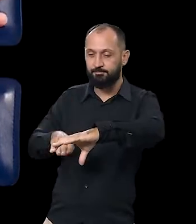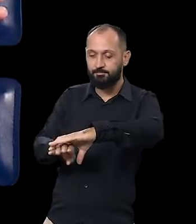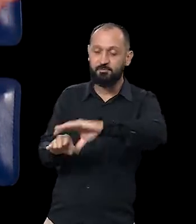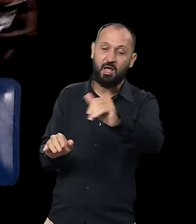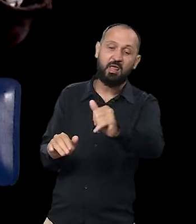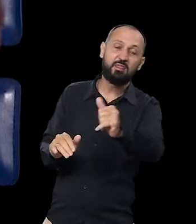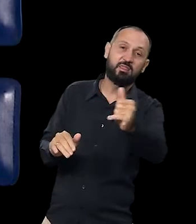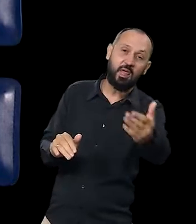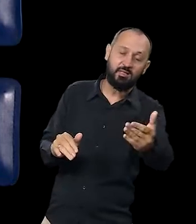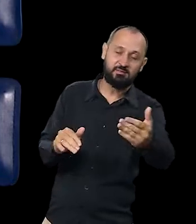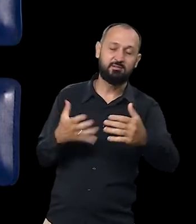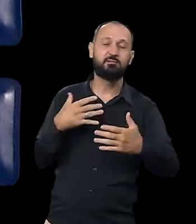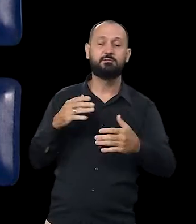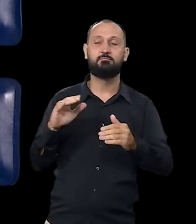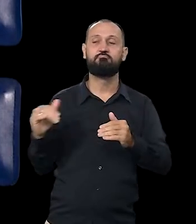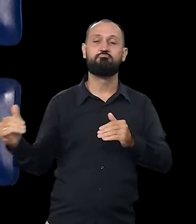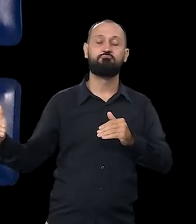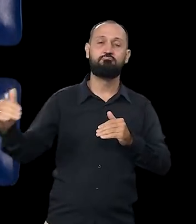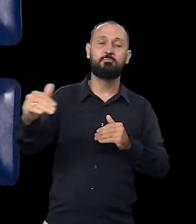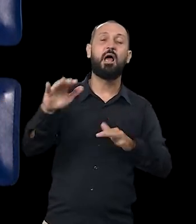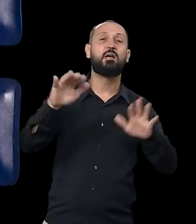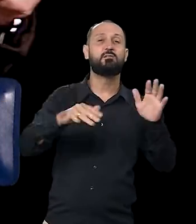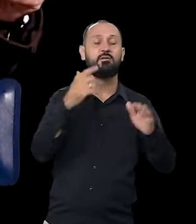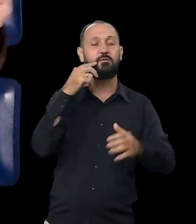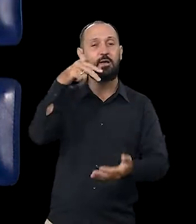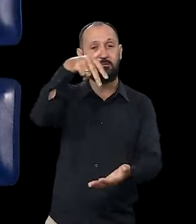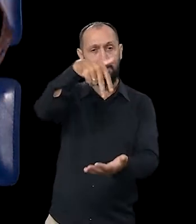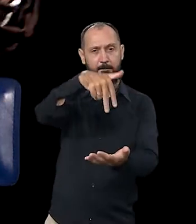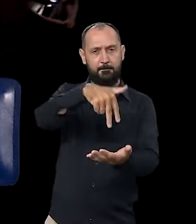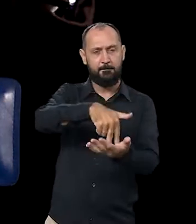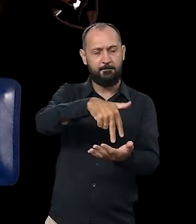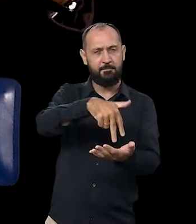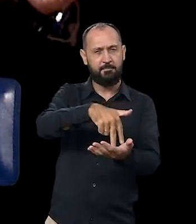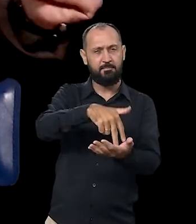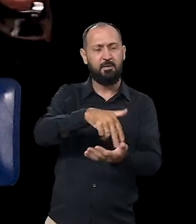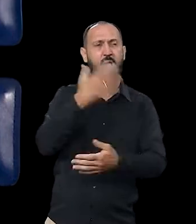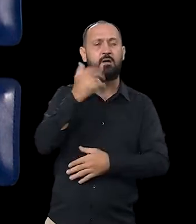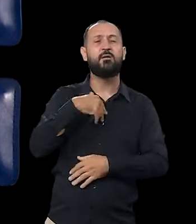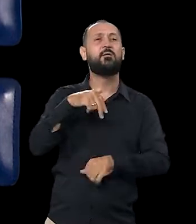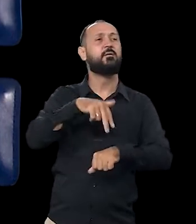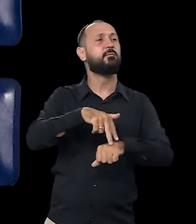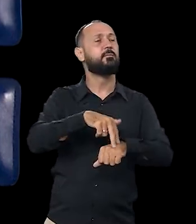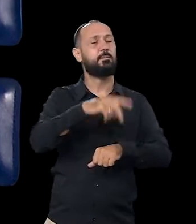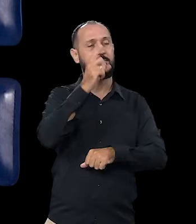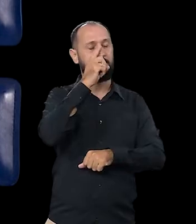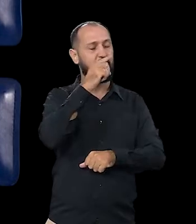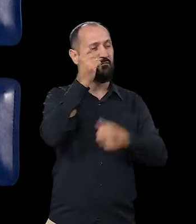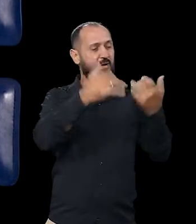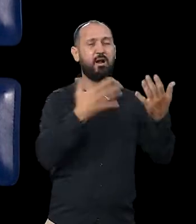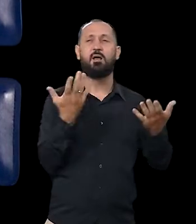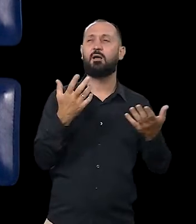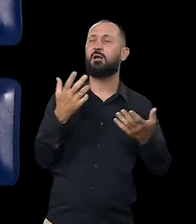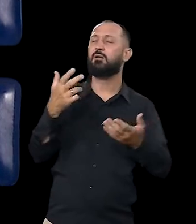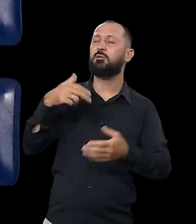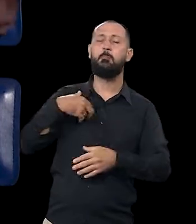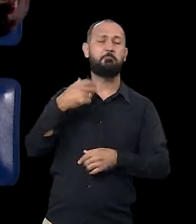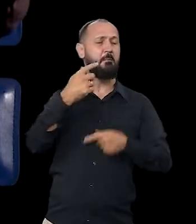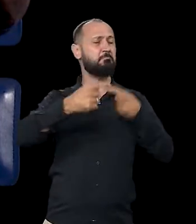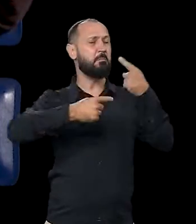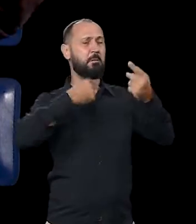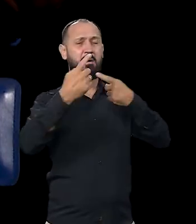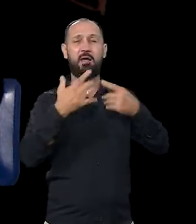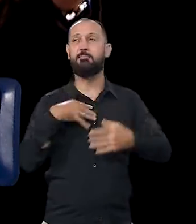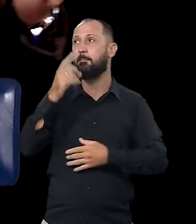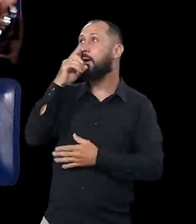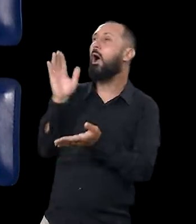do fogão. Muitas das vezes eu ficava em pé ainda, menino, lá fazendo discurso para a minha mãe. E ela batia palma,